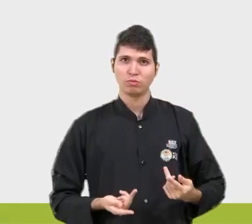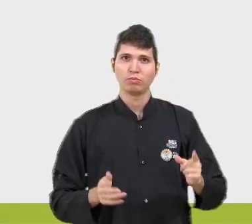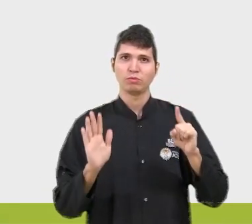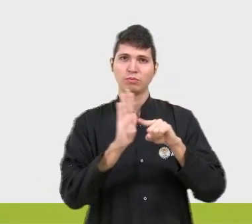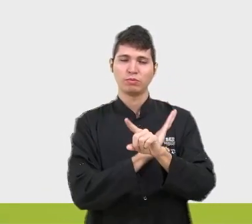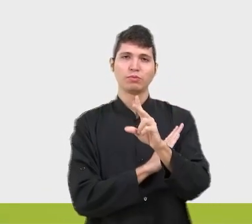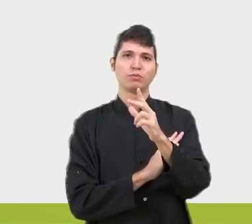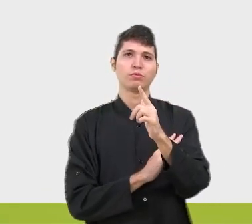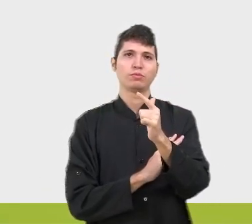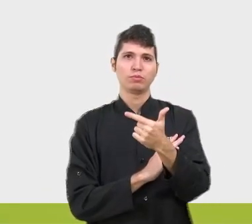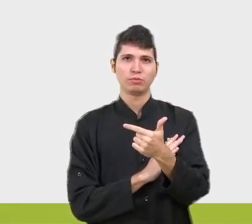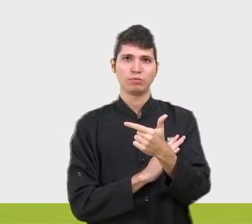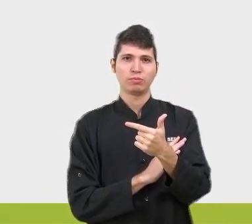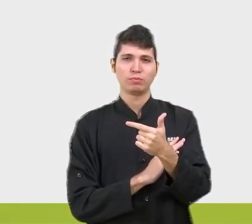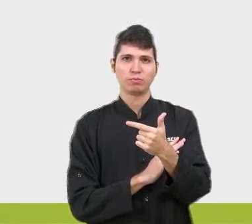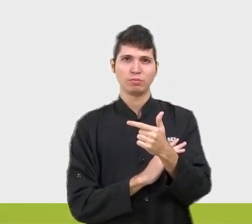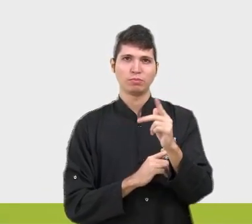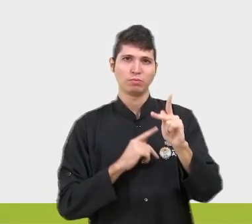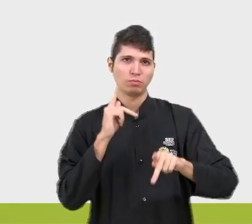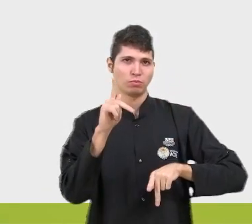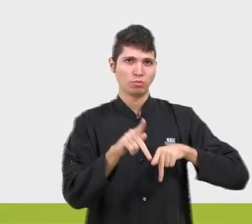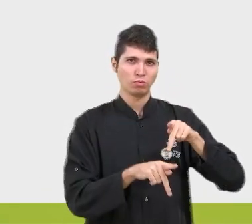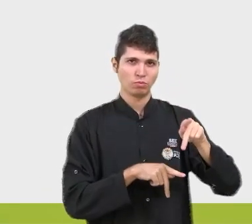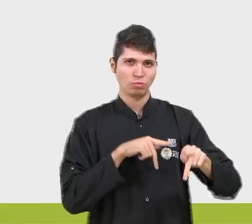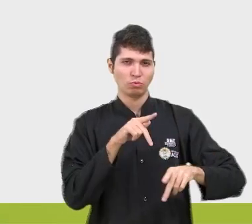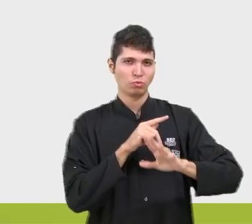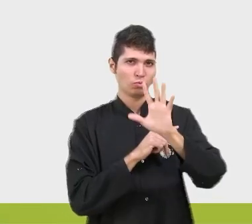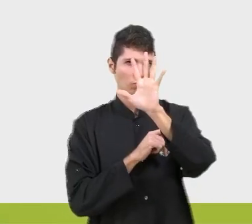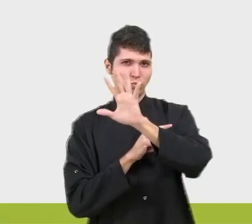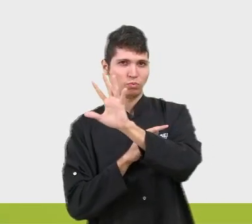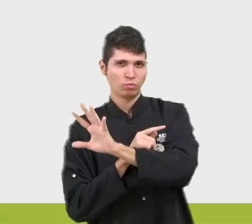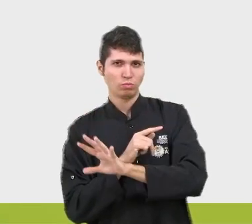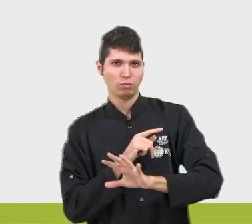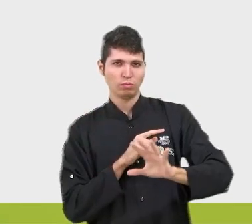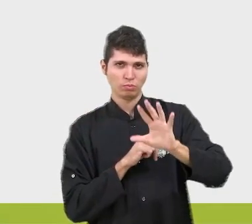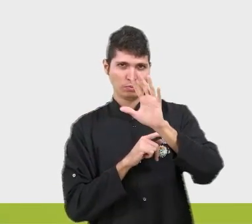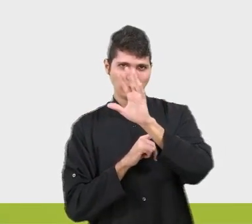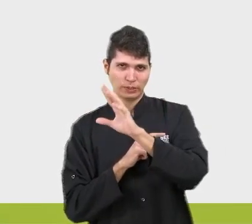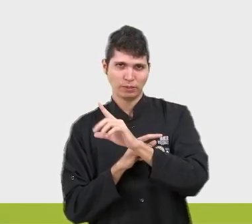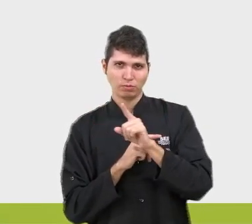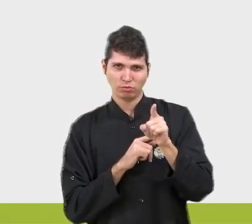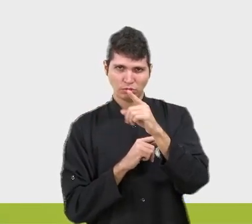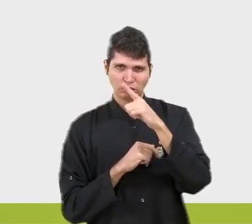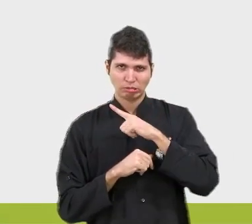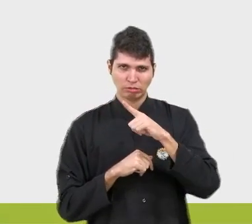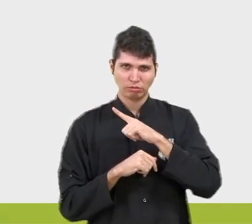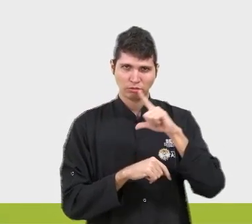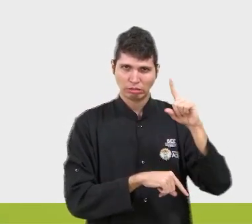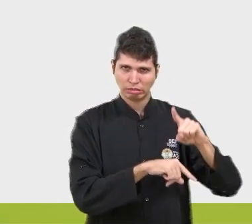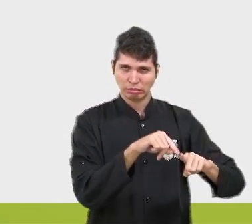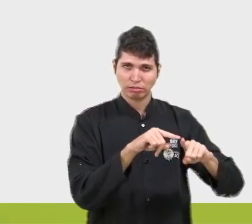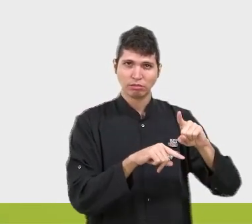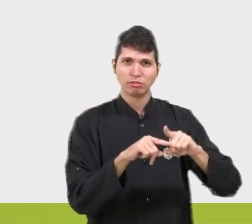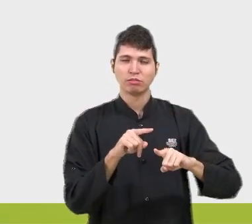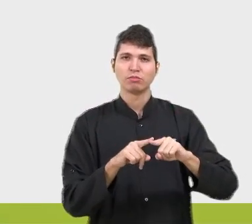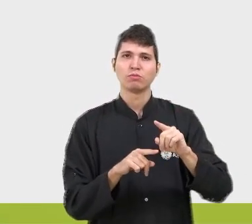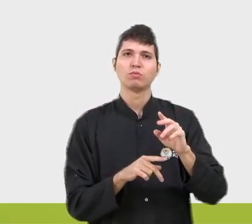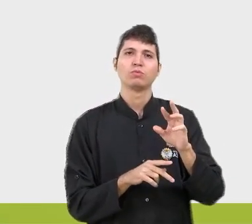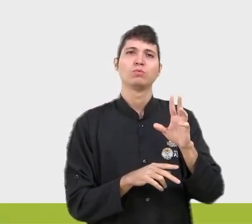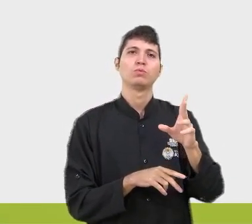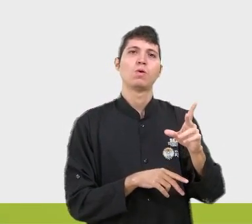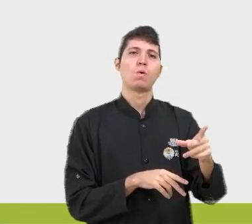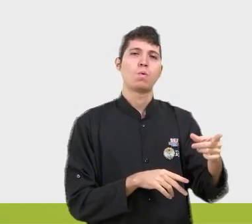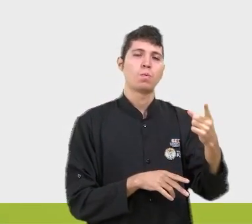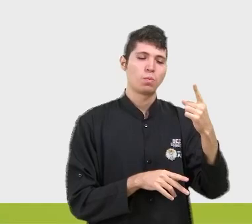População, e Território. Tá? Então você aí que tem seu material Farias Brito, já pode dar aquela conferida, que é